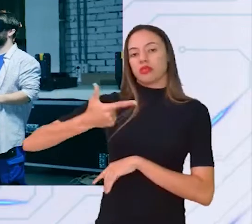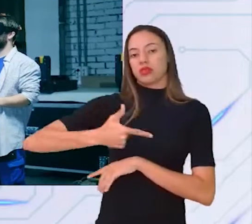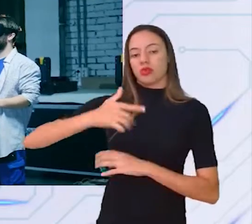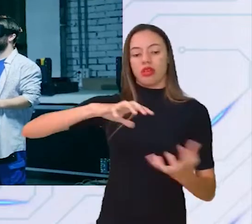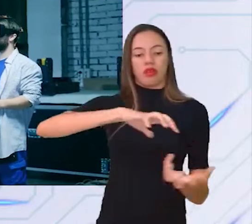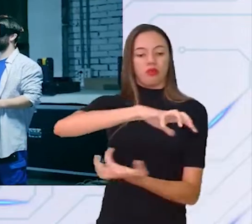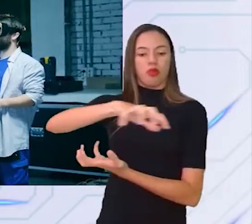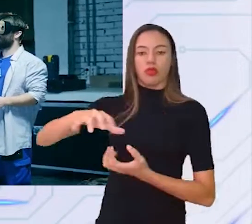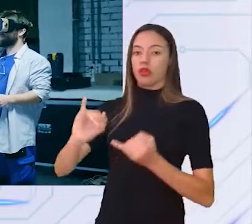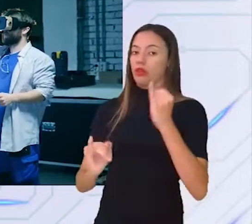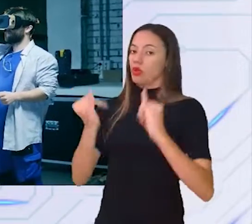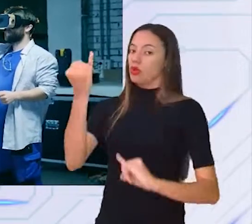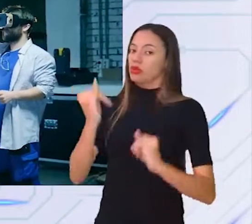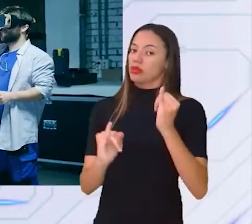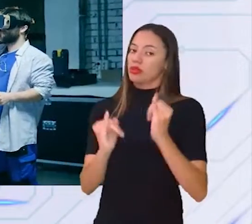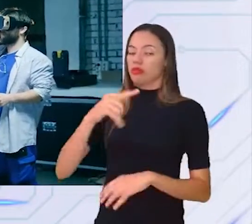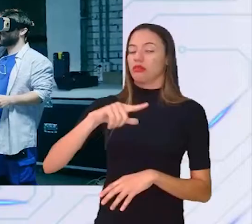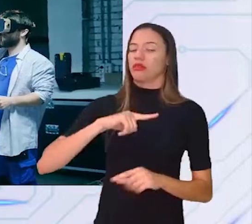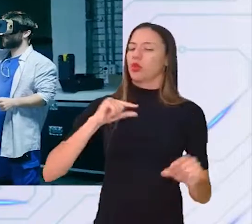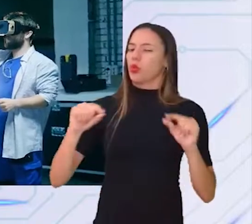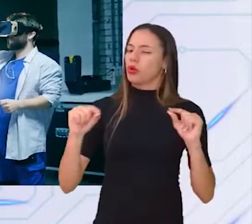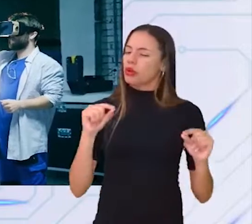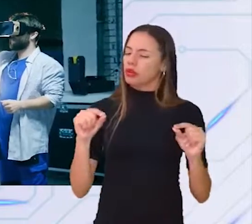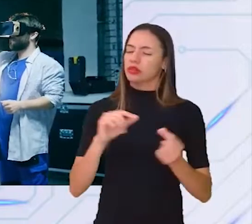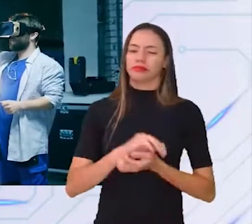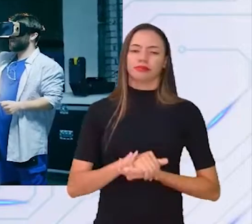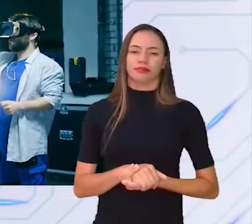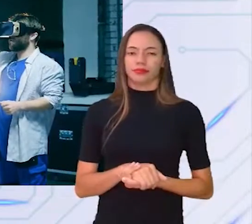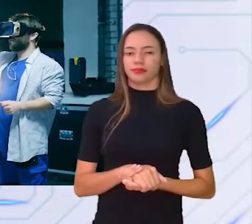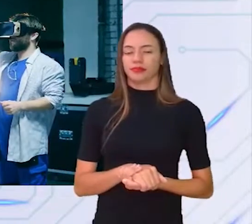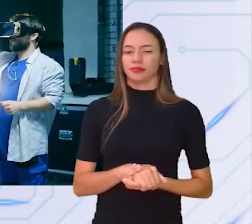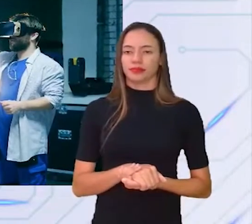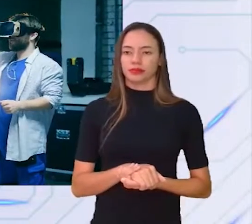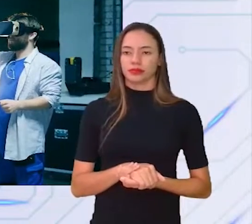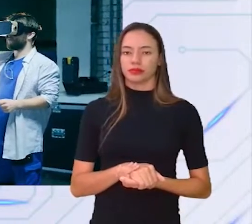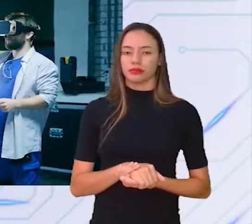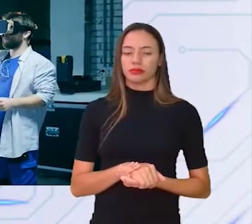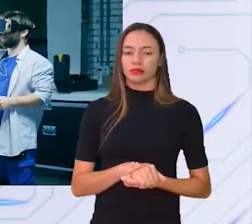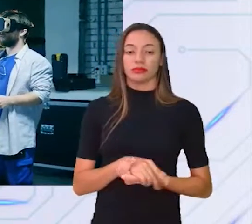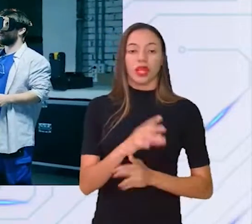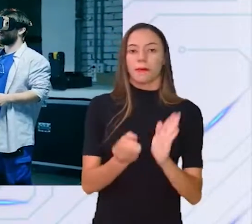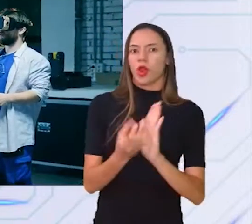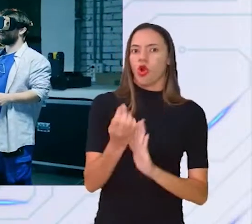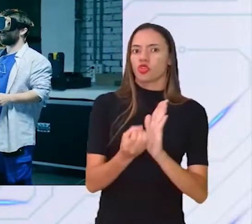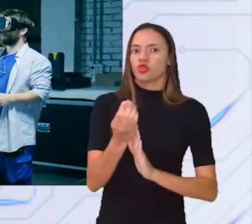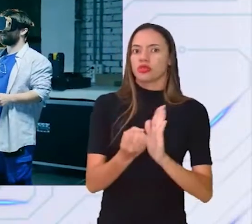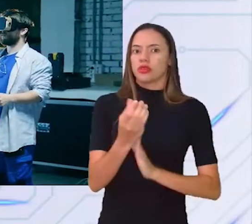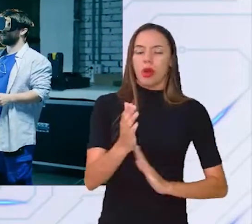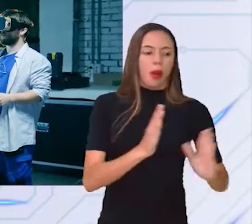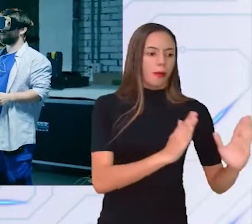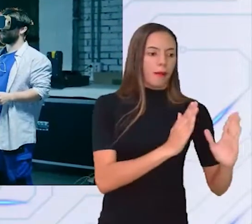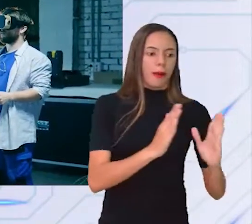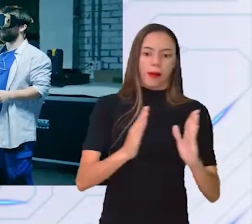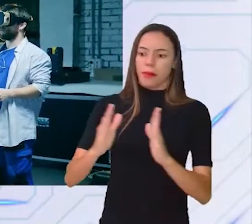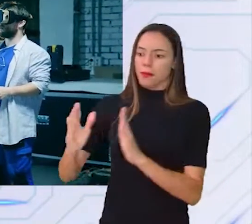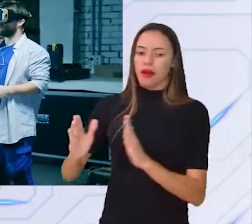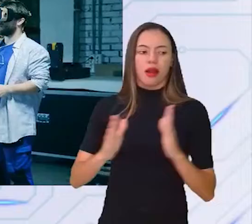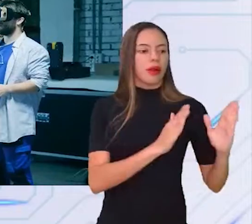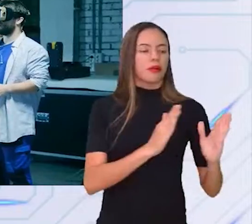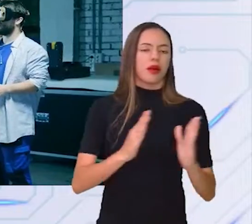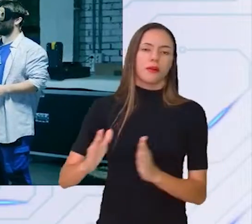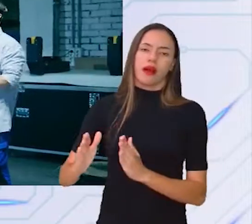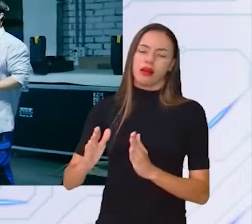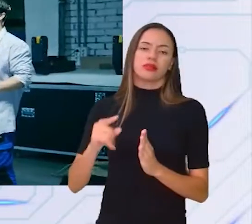revolução industrial, onde você tem aí a questão da produção em série, né? Que é muito comum você